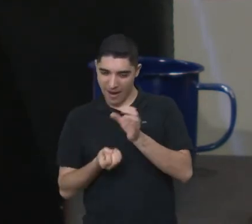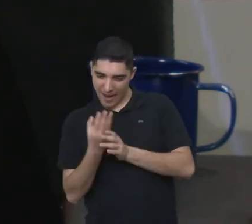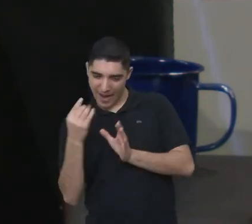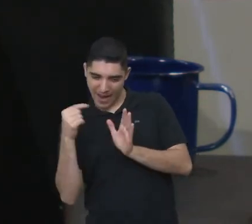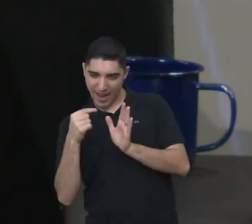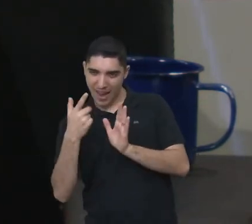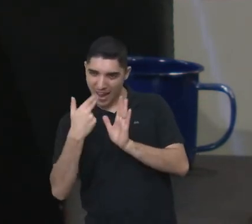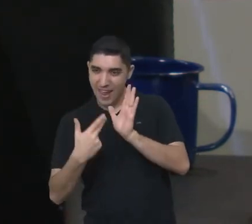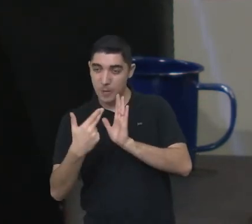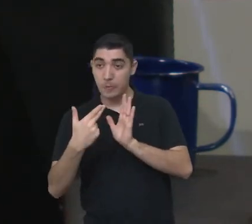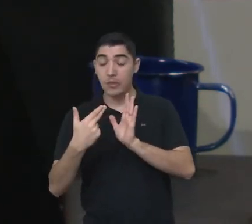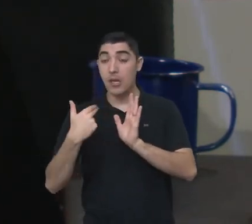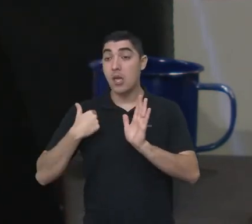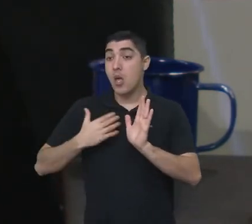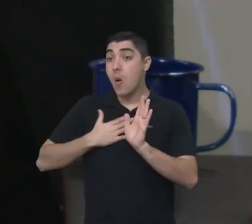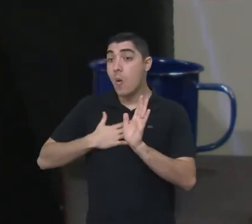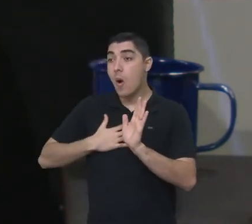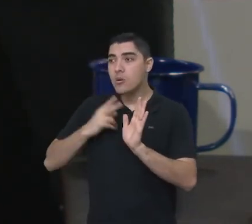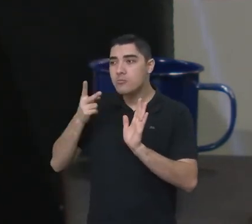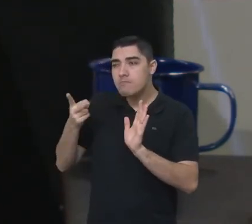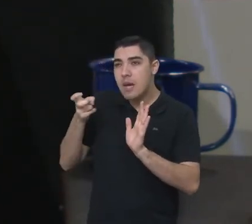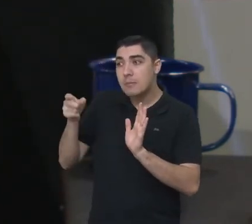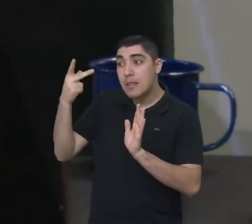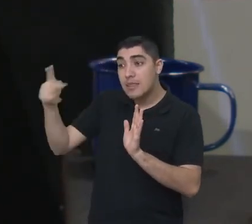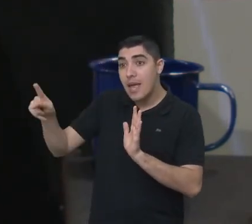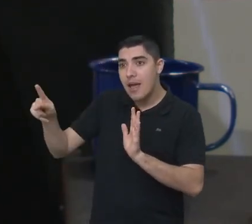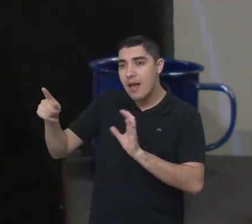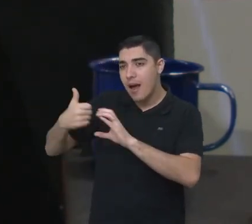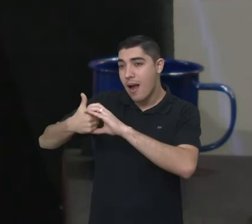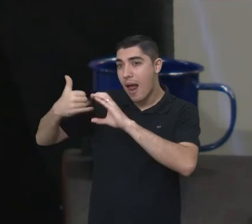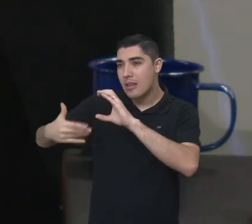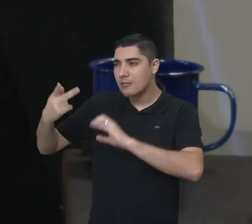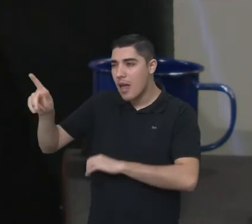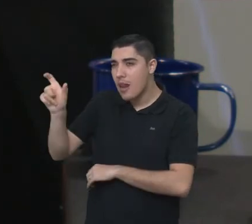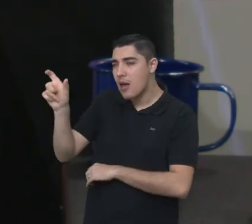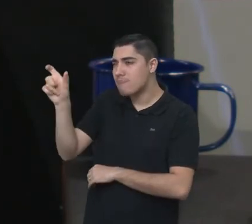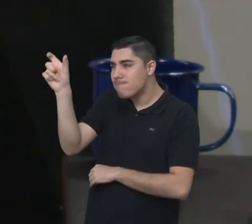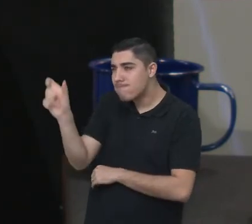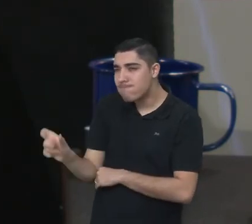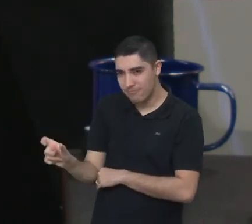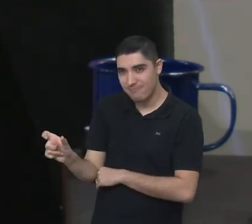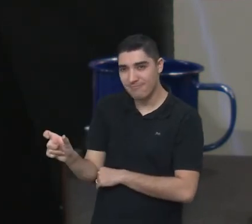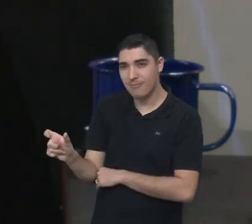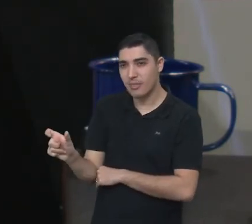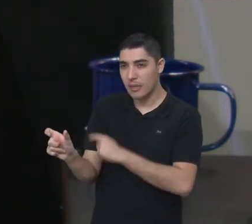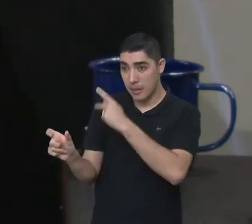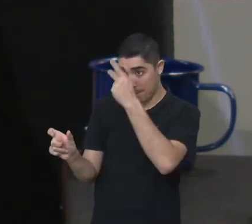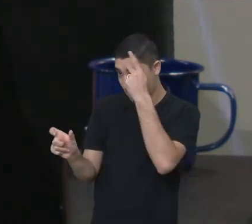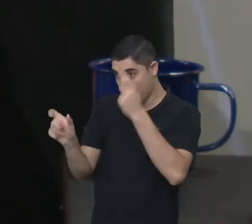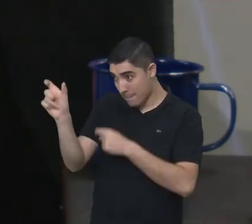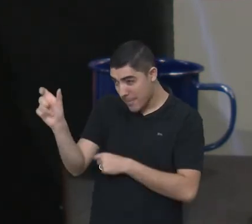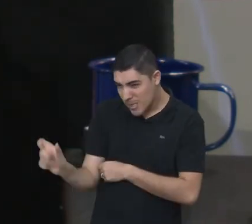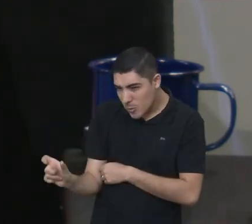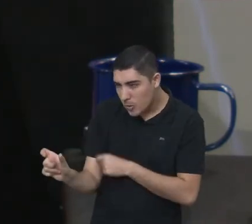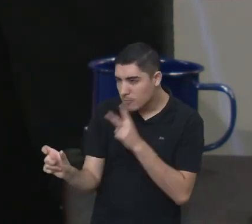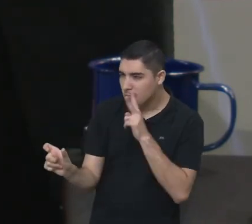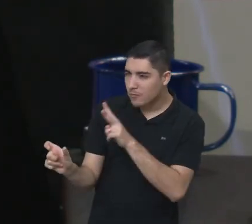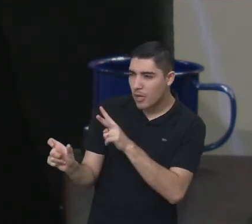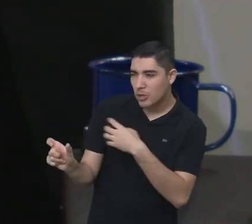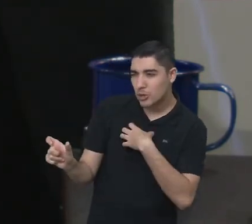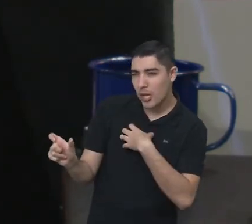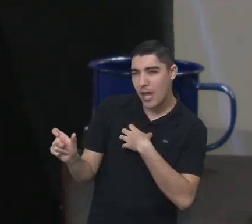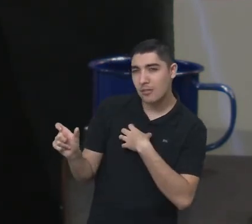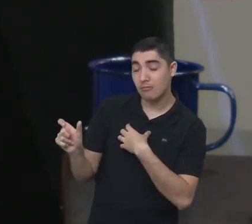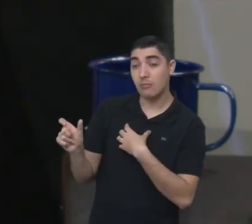gosto de receber a personalidade da pessoa. Então isso me ajuda. Porque eu vou desenhar uma pessoa, eu tenho que saber como que ela é.